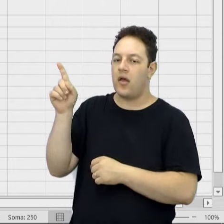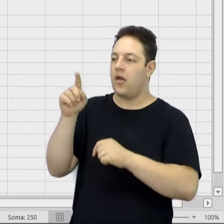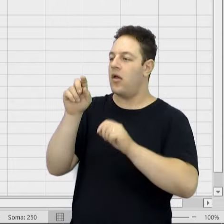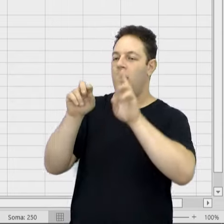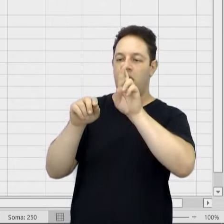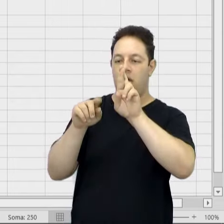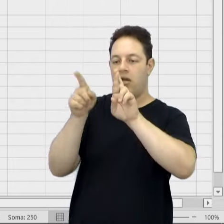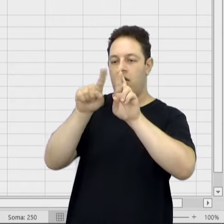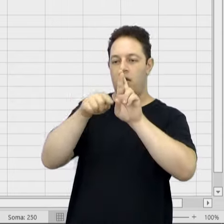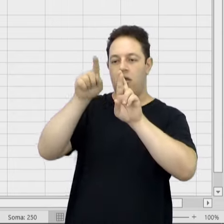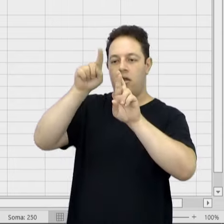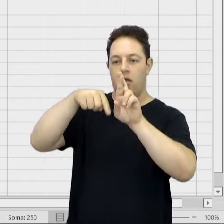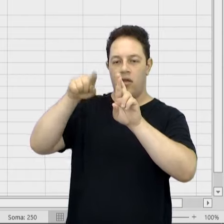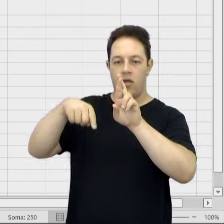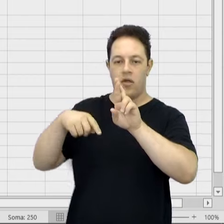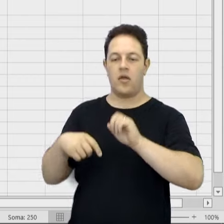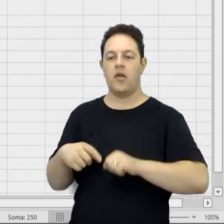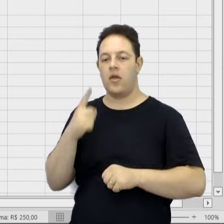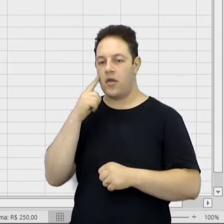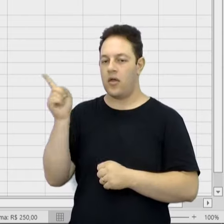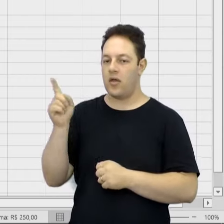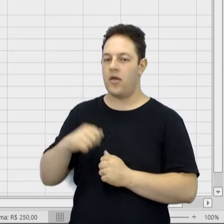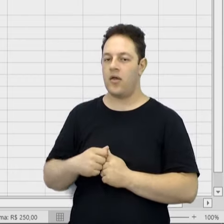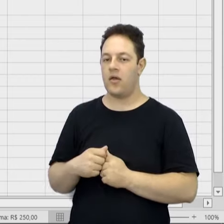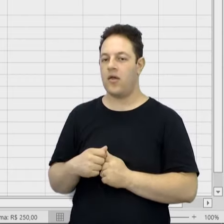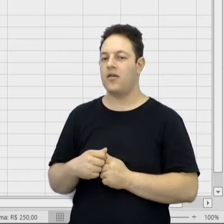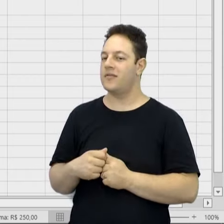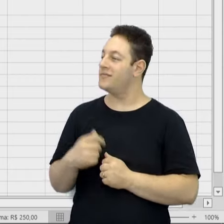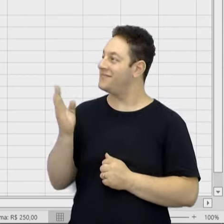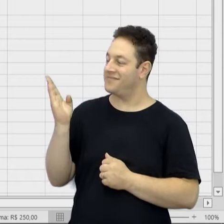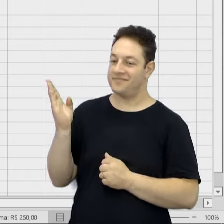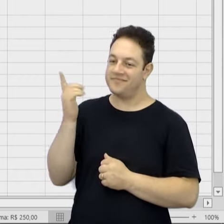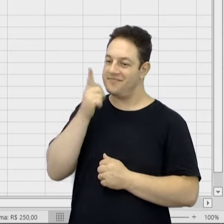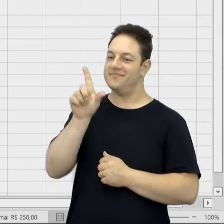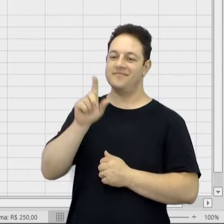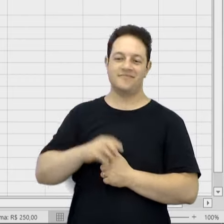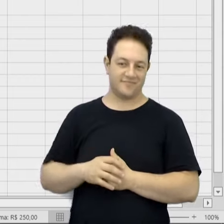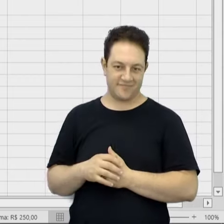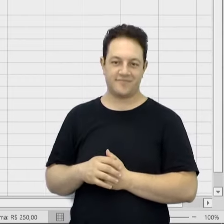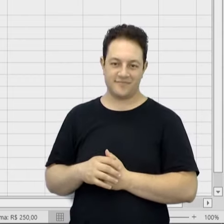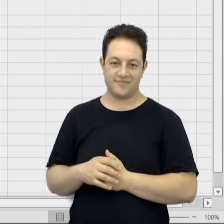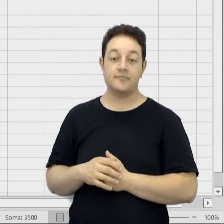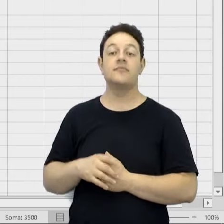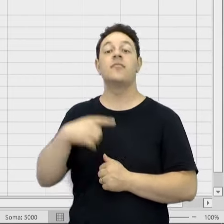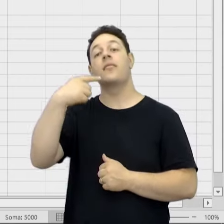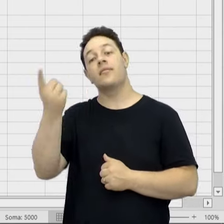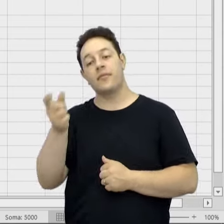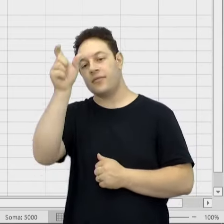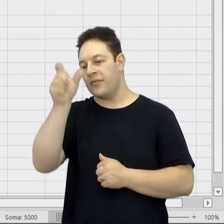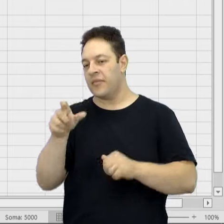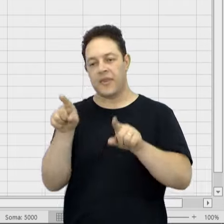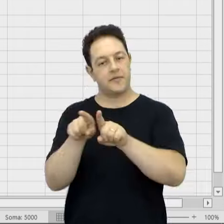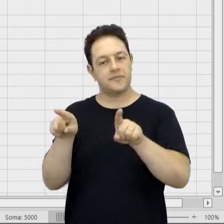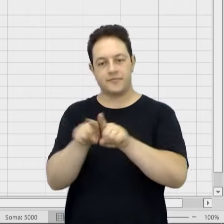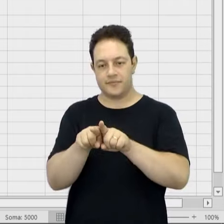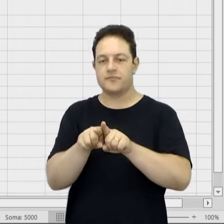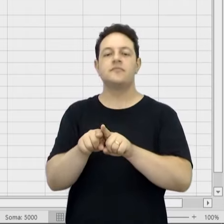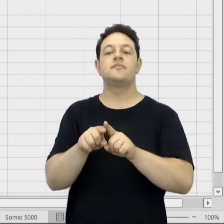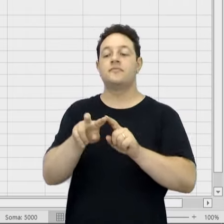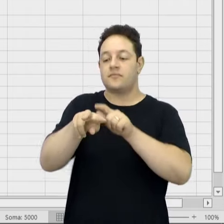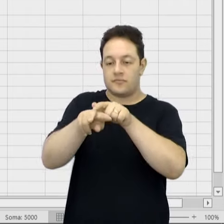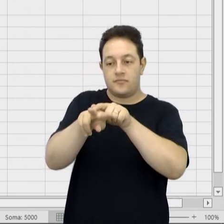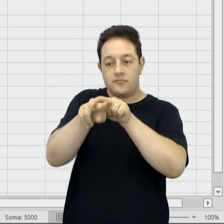cifrão e o vírgula dos centavos. Vou dar um OK. Apareceu. No custo anual, a mesma coisa. Com o